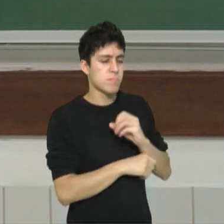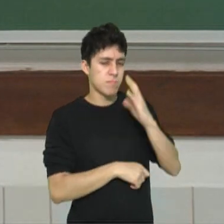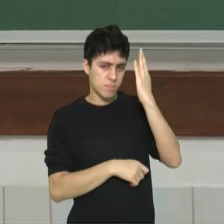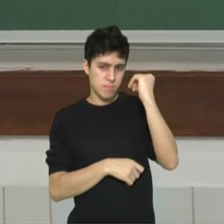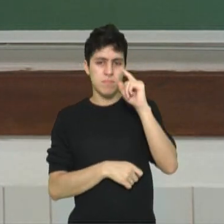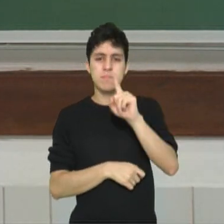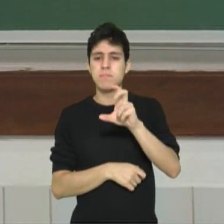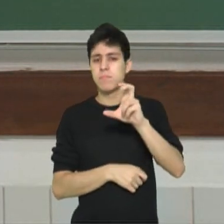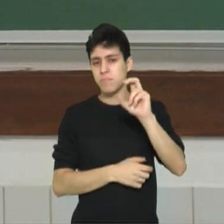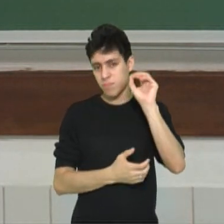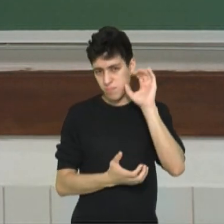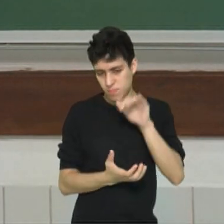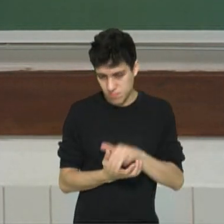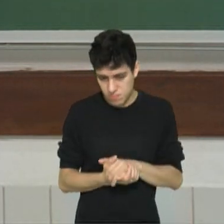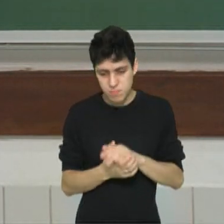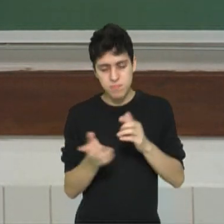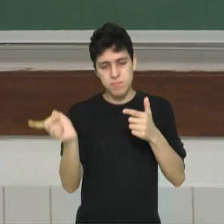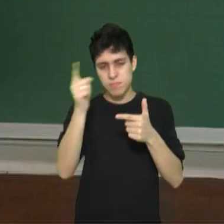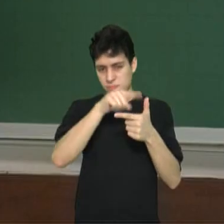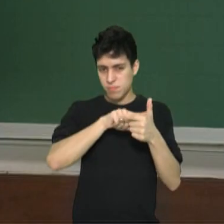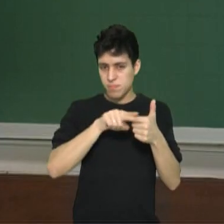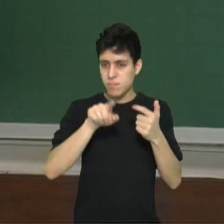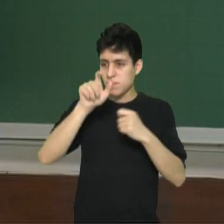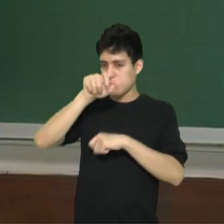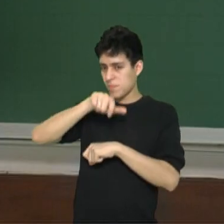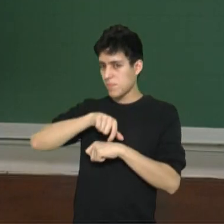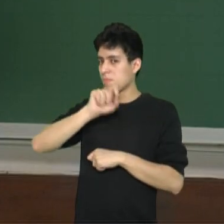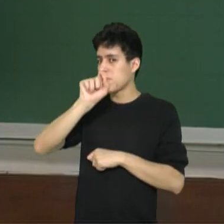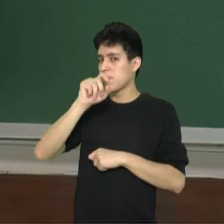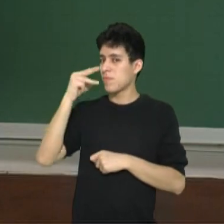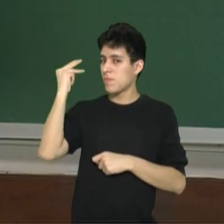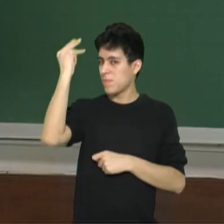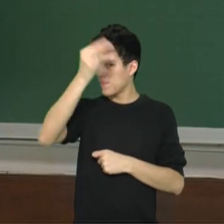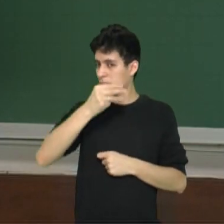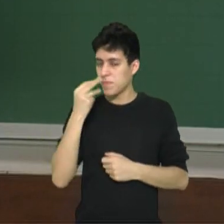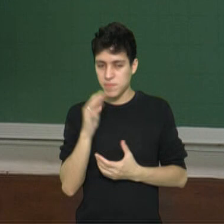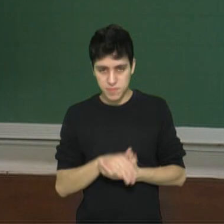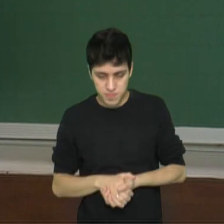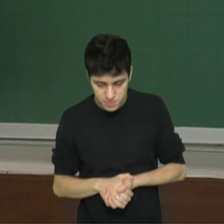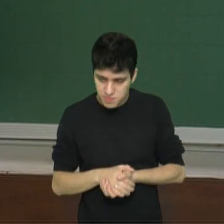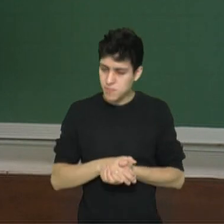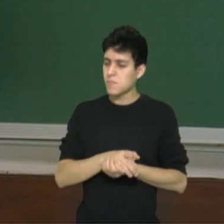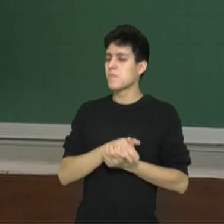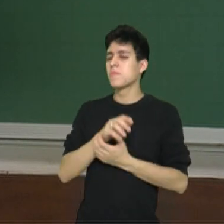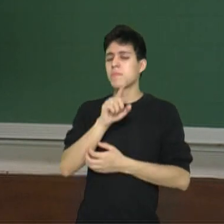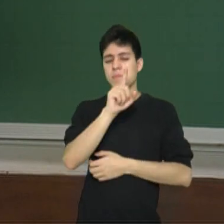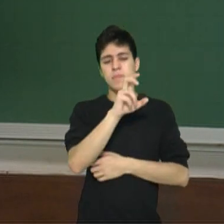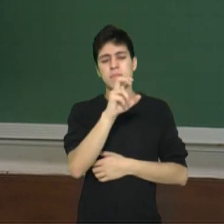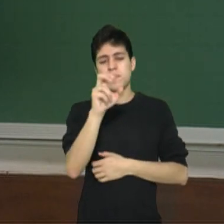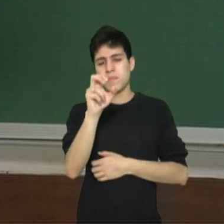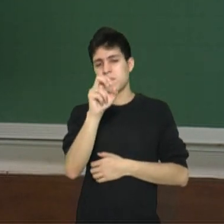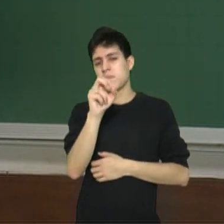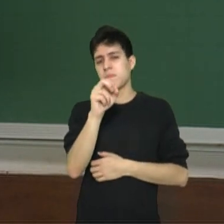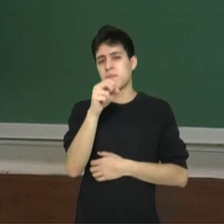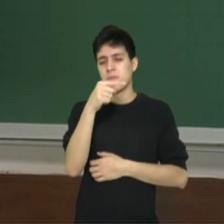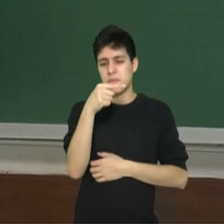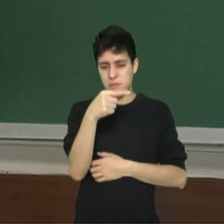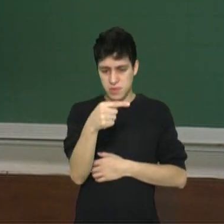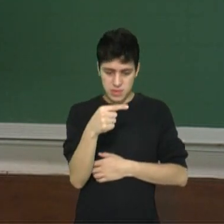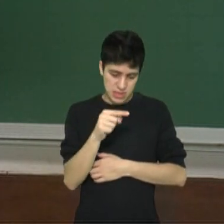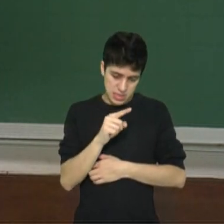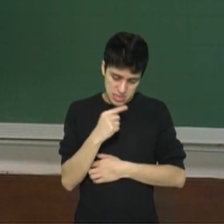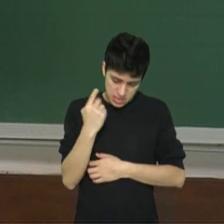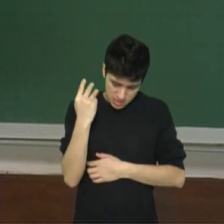que é 150, e dividimos pelo tempo, que são 3 horas. 150 dividindo aí